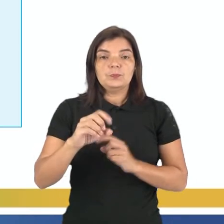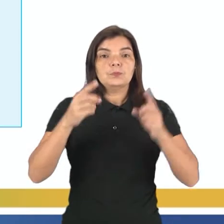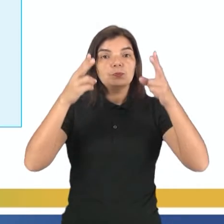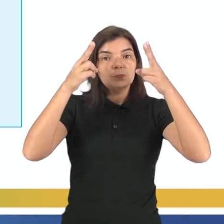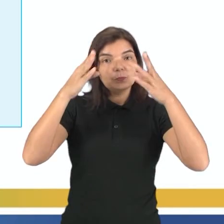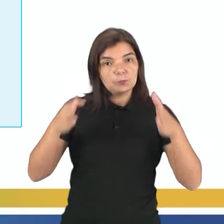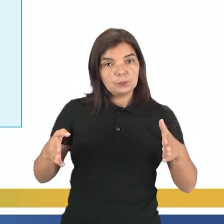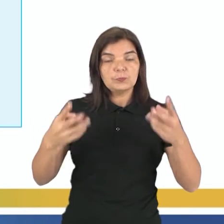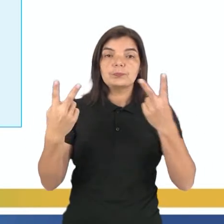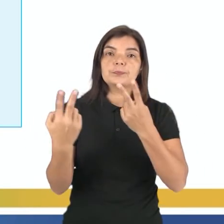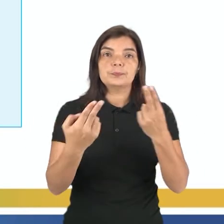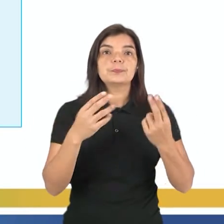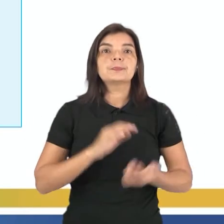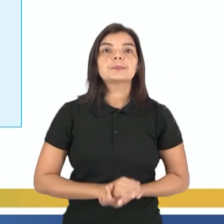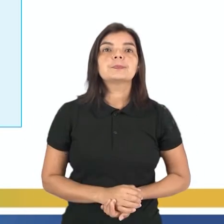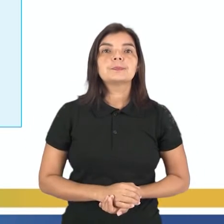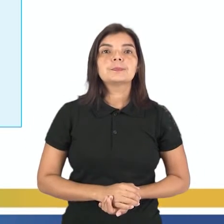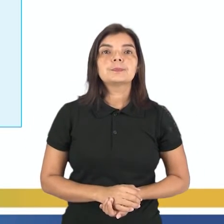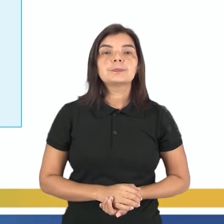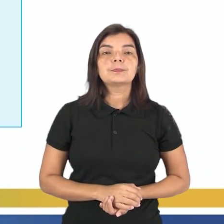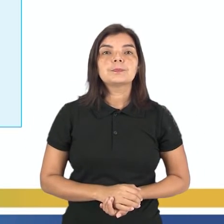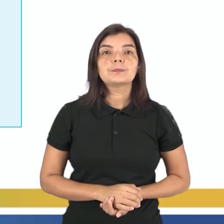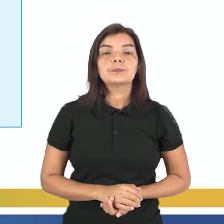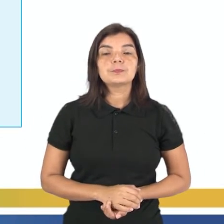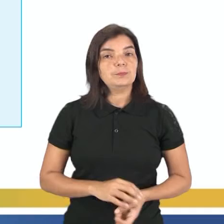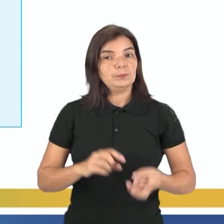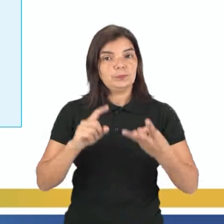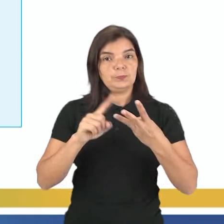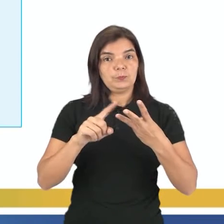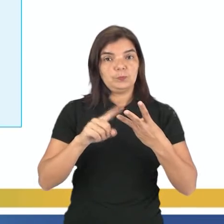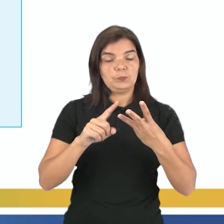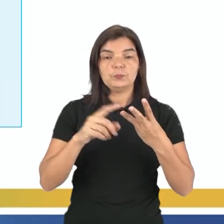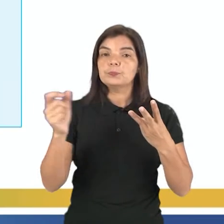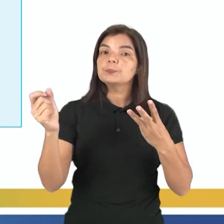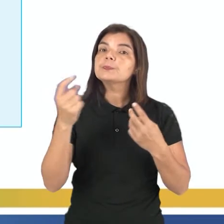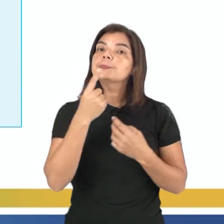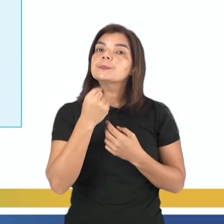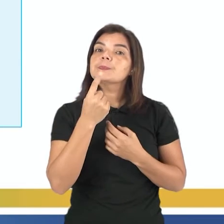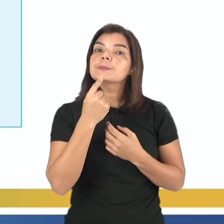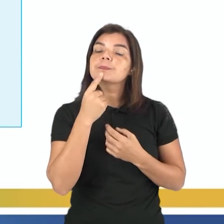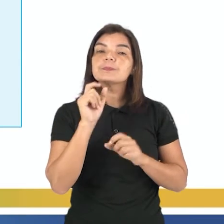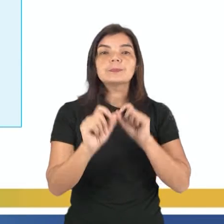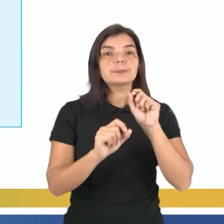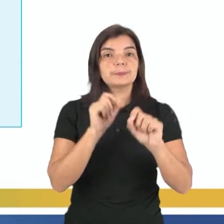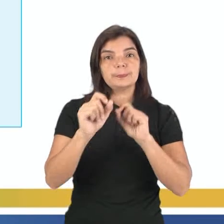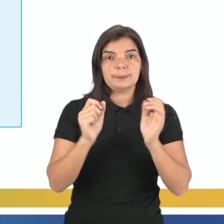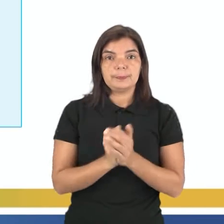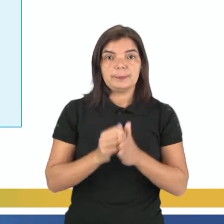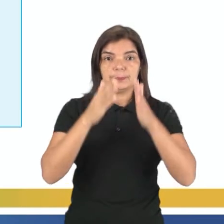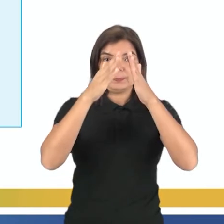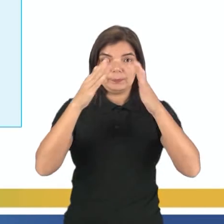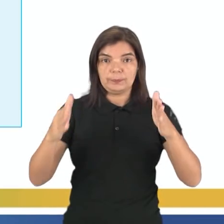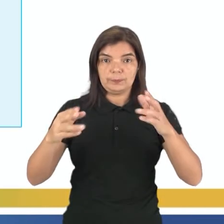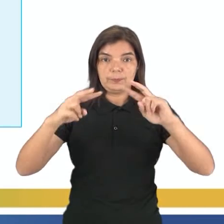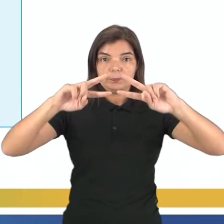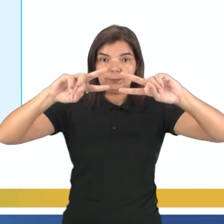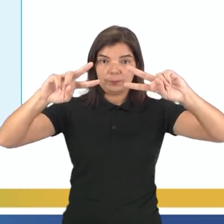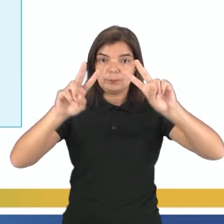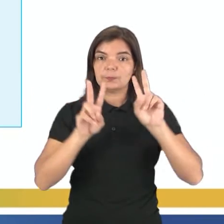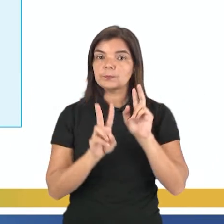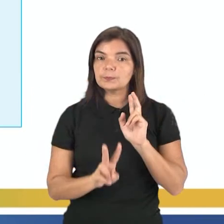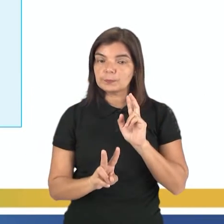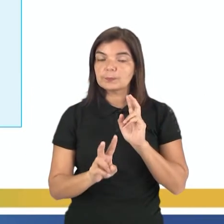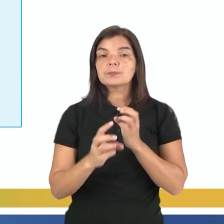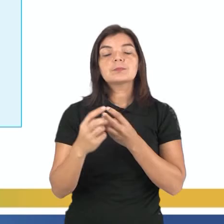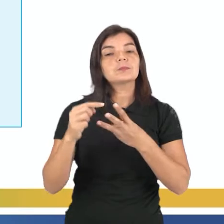lados iguais. O segundo triângulo, em vermelho, nós temos o quê? Dois traços em cada um dos